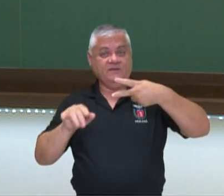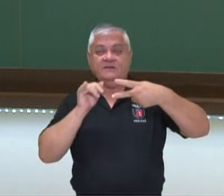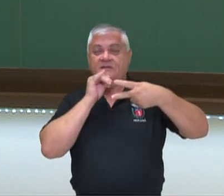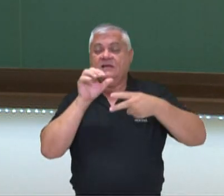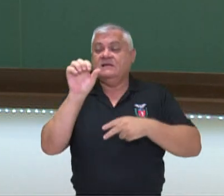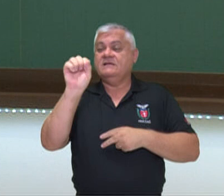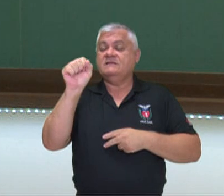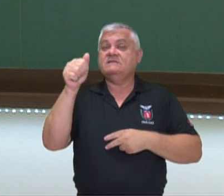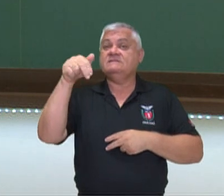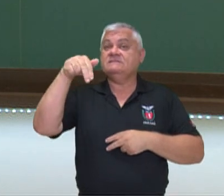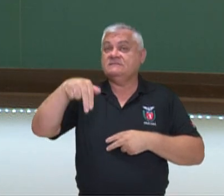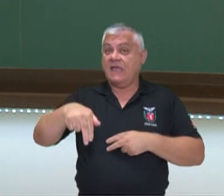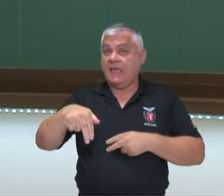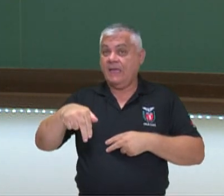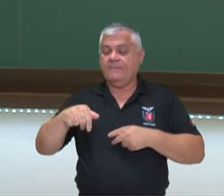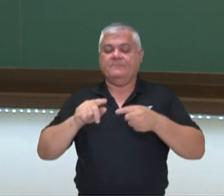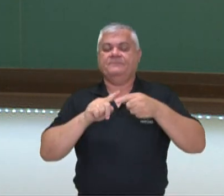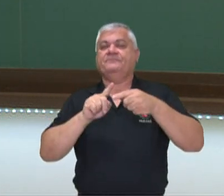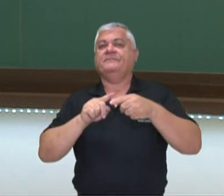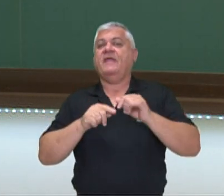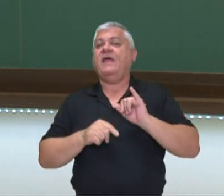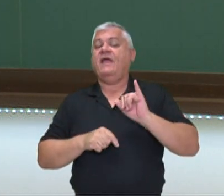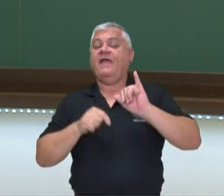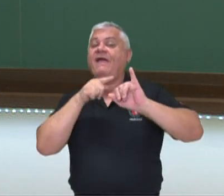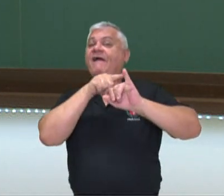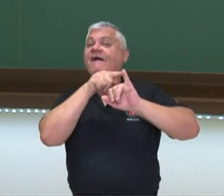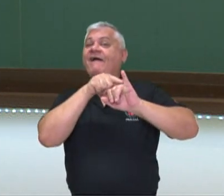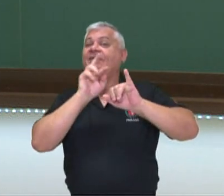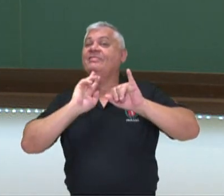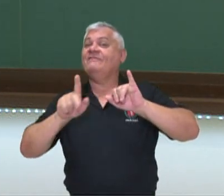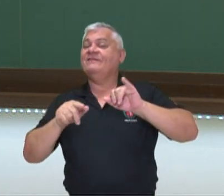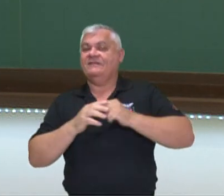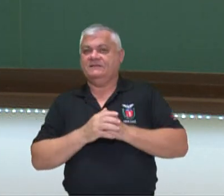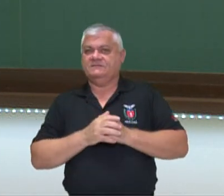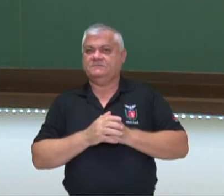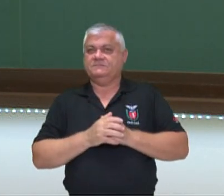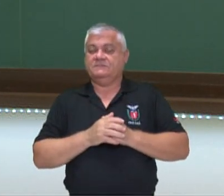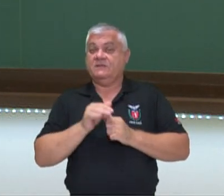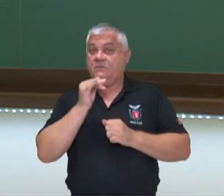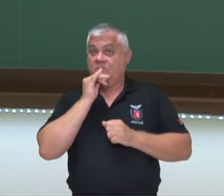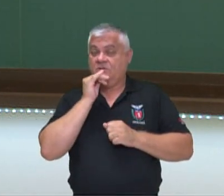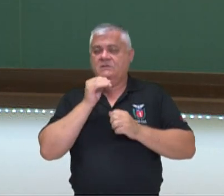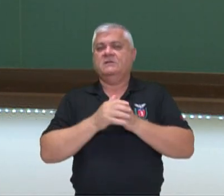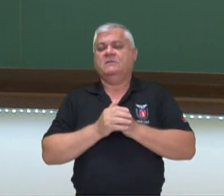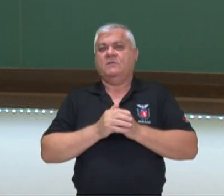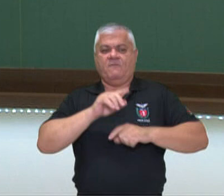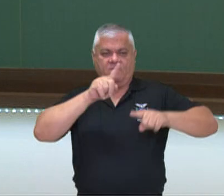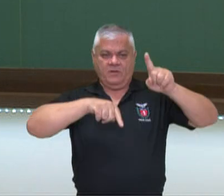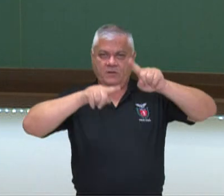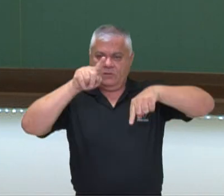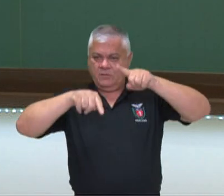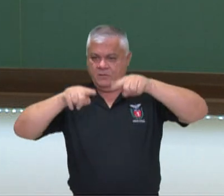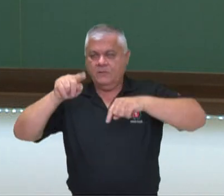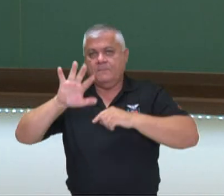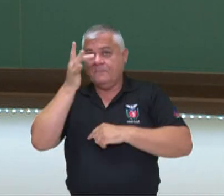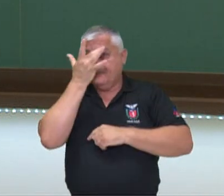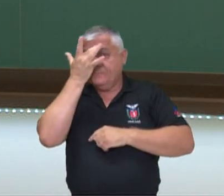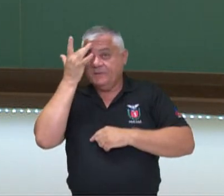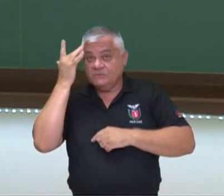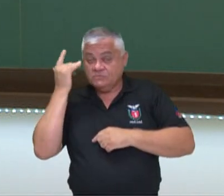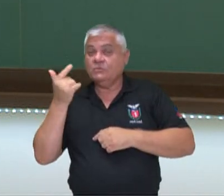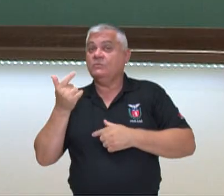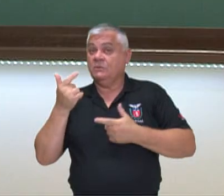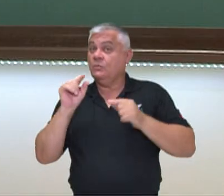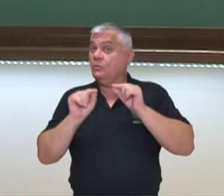Sam e quando nós falamos de eu. Por quê? Porque quando a gente trabalha com variação de pessoas, no presente